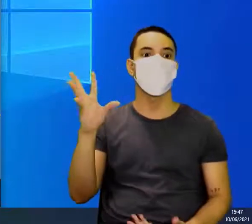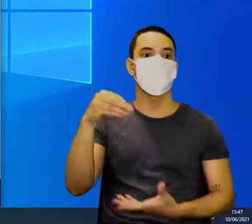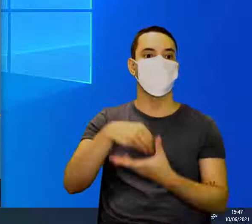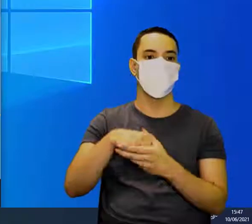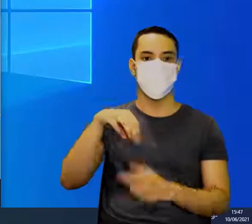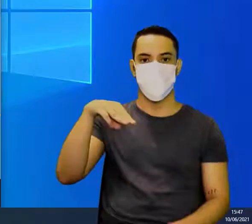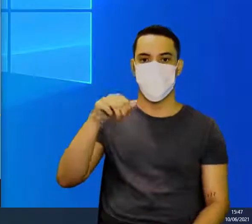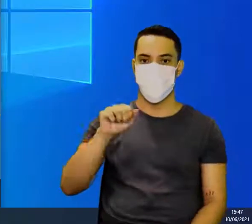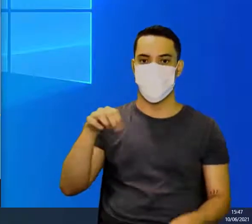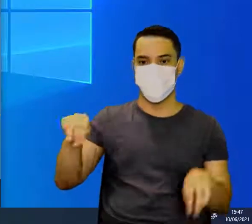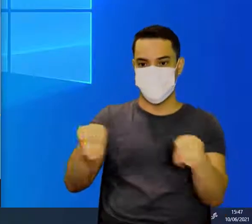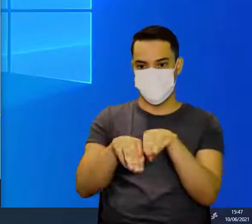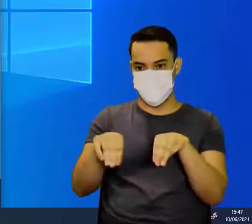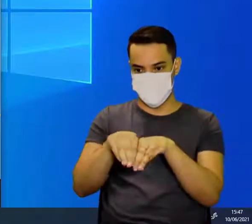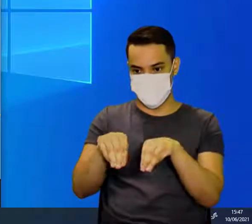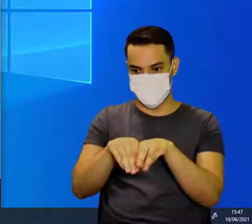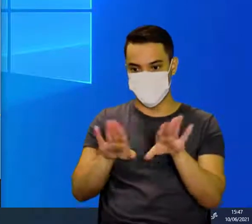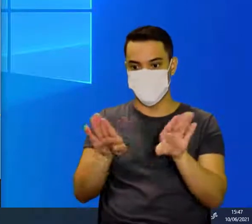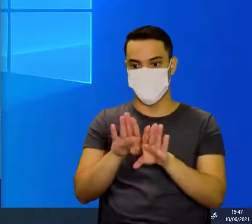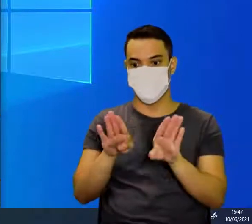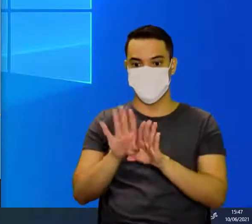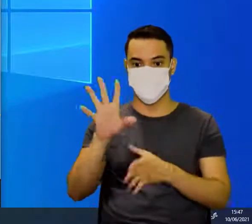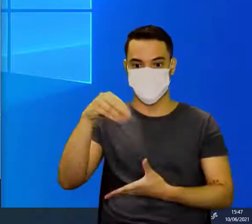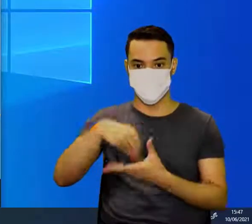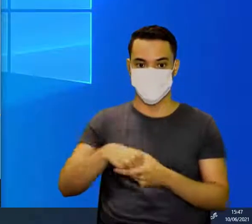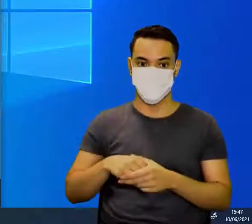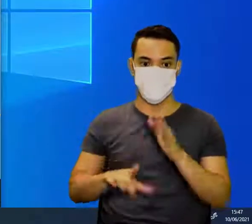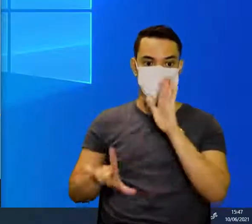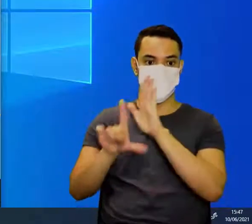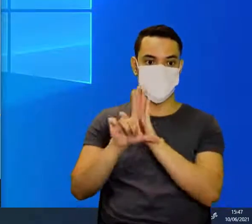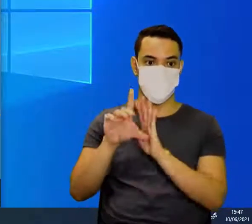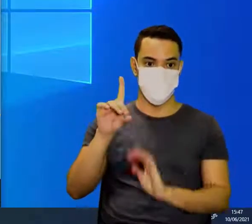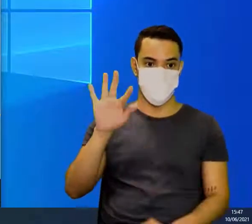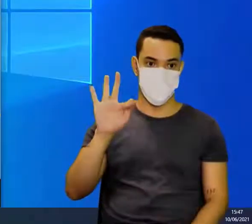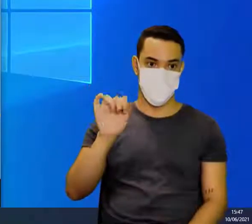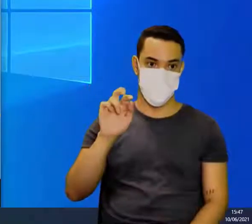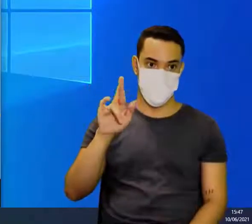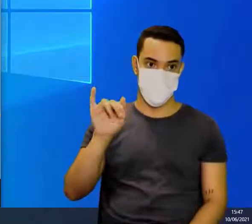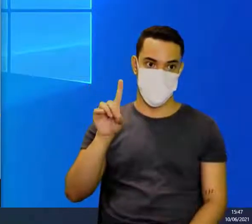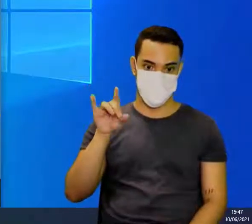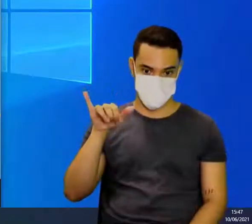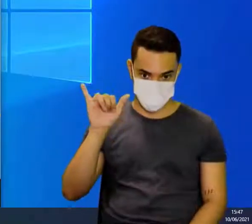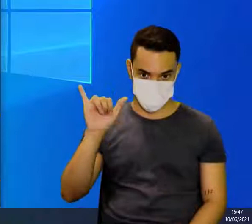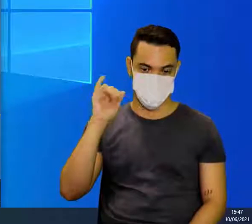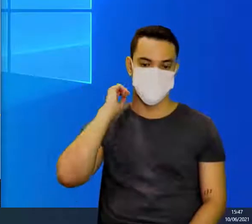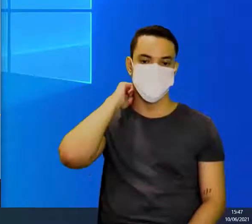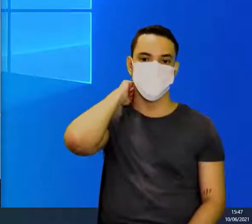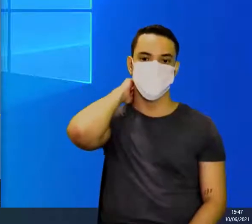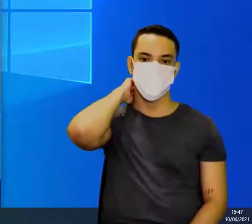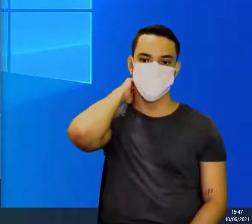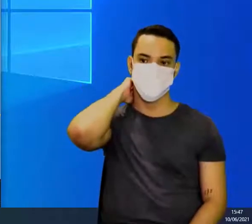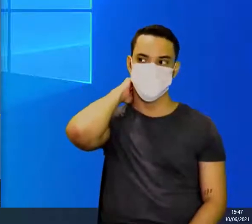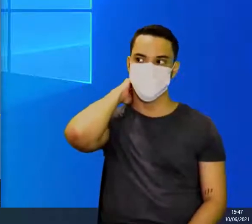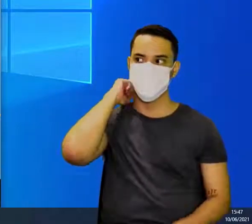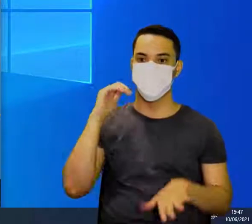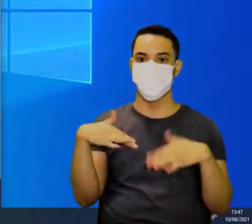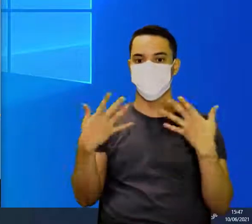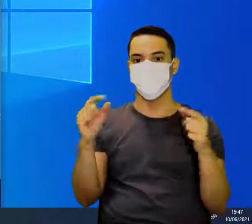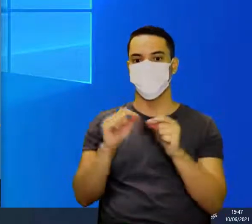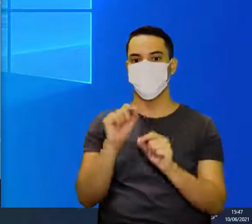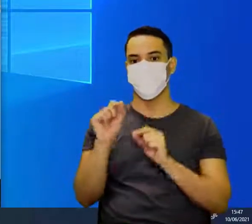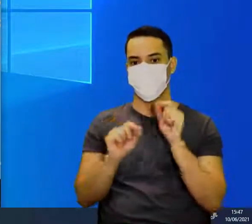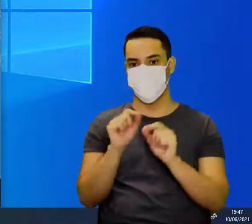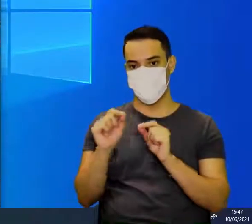e aqui embaixo, ó, como vocês podem ver, está escrito lei de Faraday. Então, pessoal, o que eu vou fazer aqui? Eu vou pegar esse